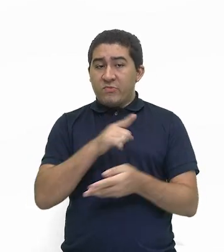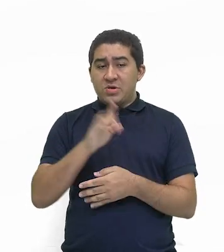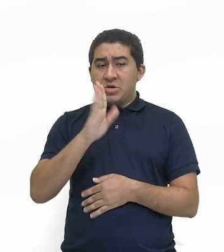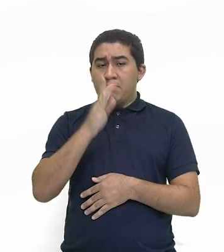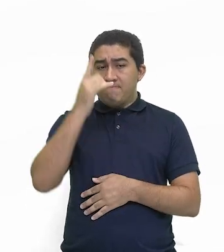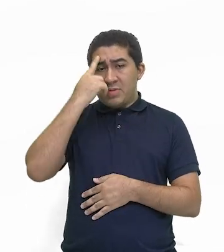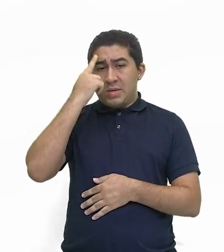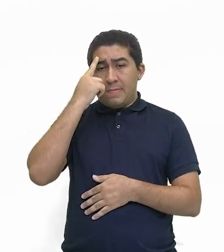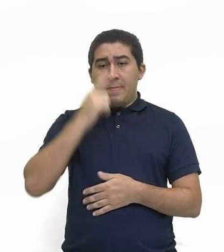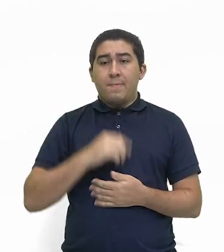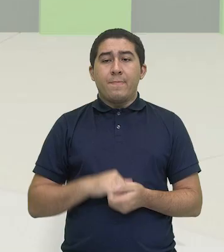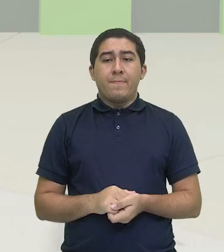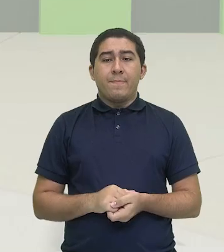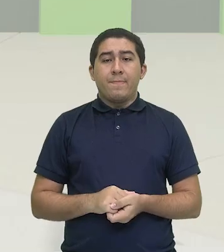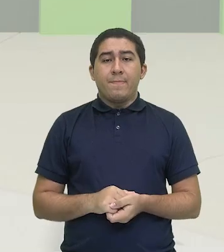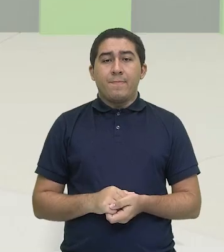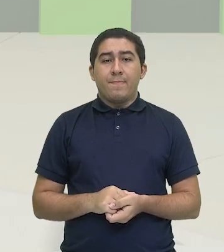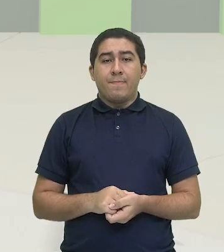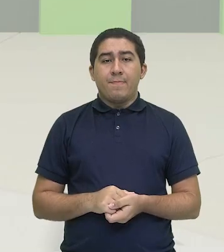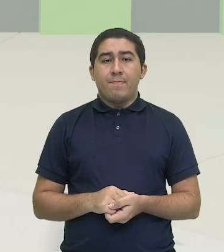para pensar?